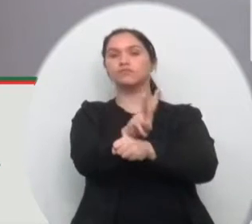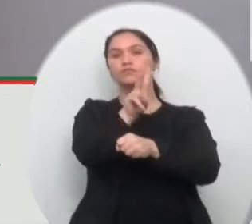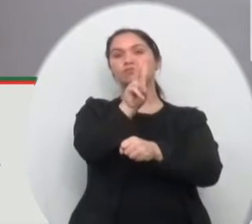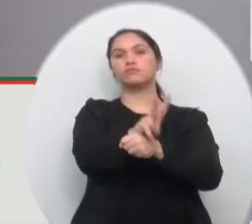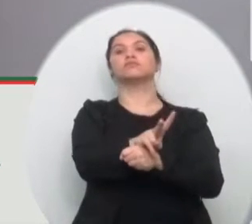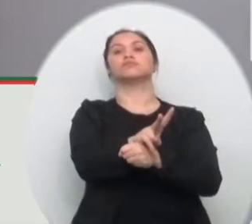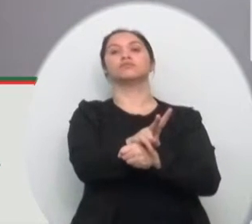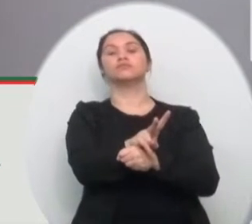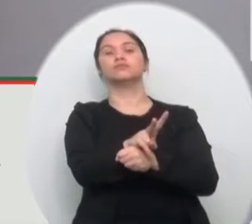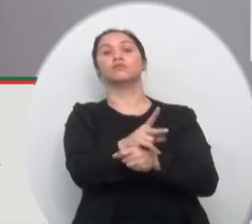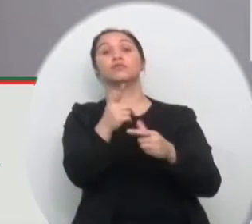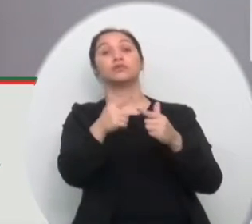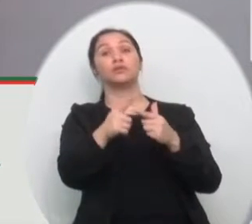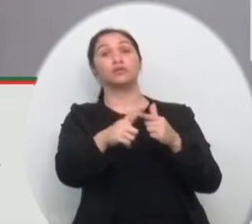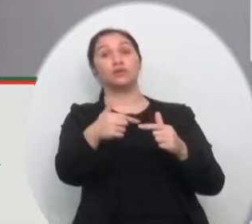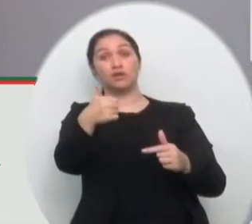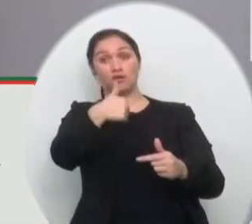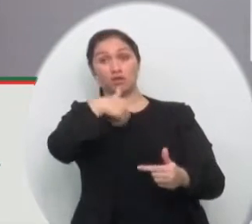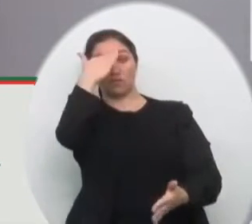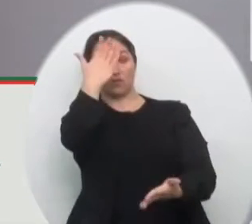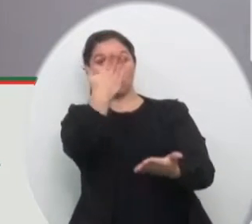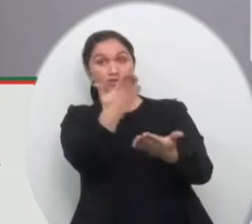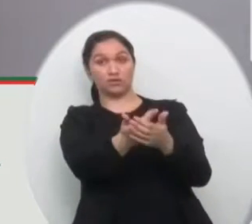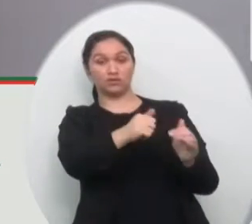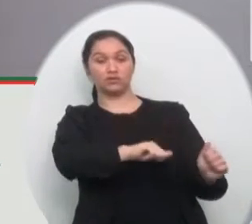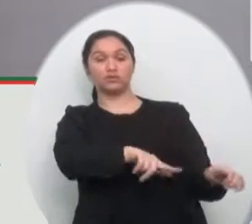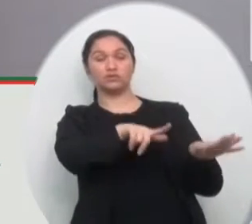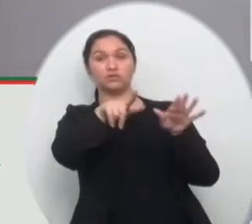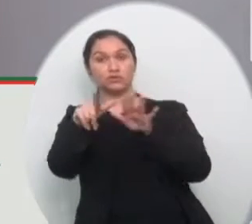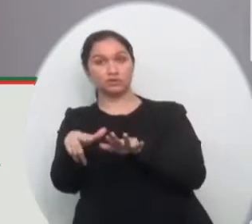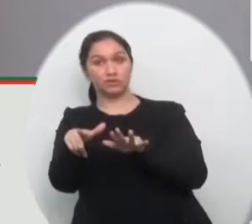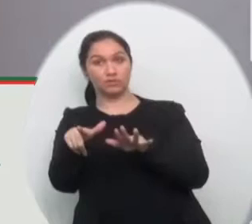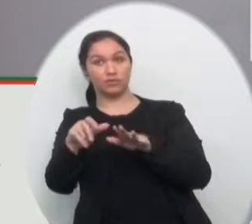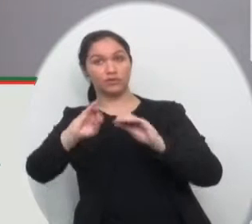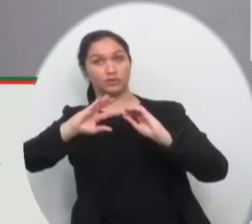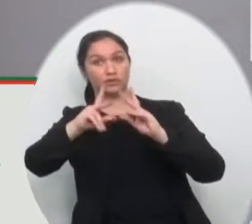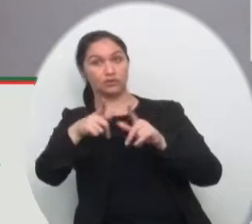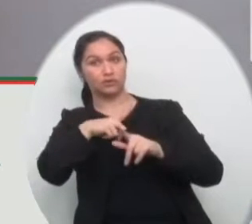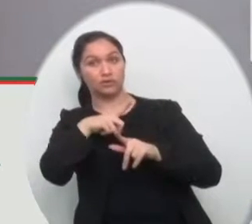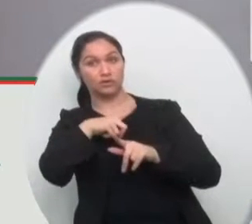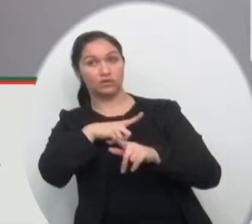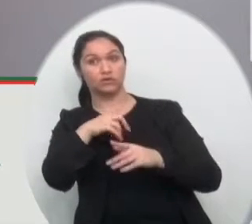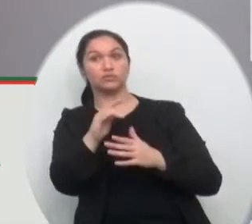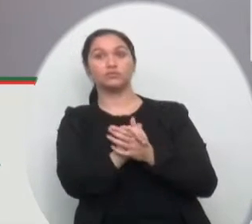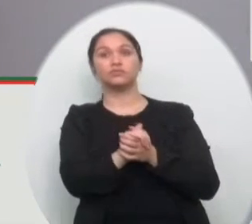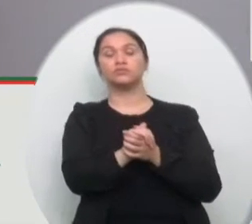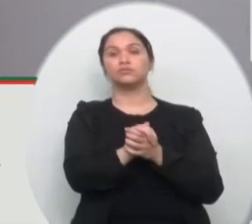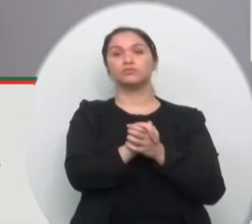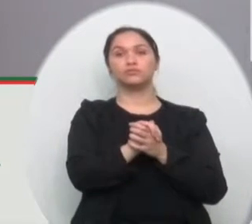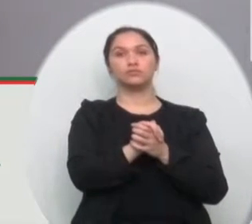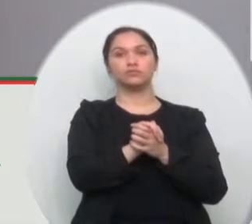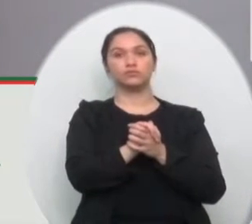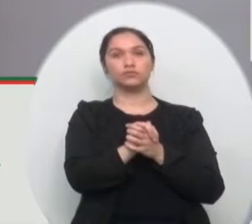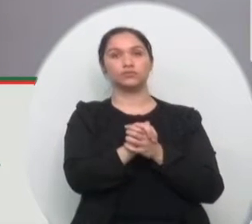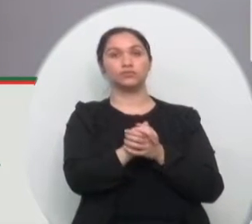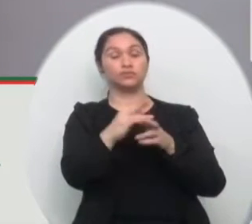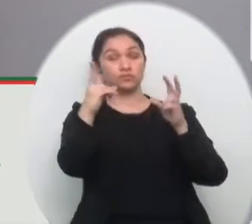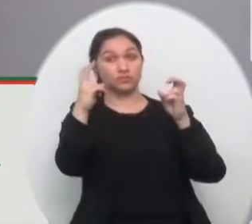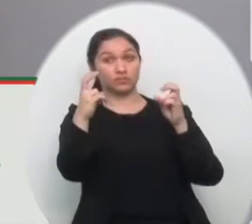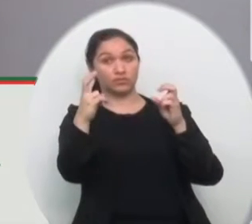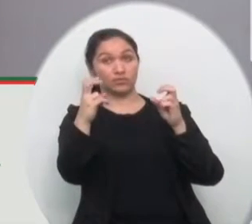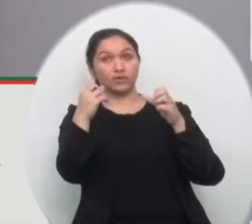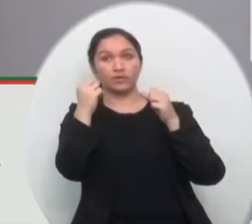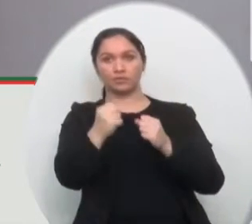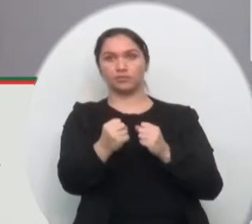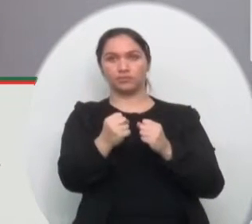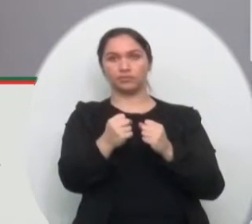órgãos. Né? Porque eu acredito que toda semana nós temos aqui matéria para realmente brigar em favor